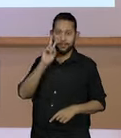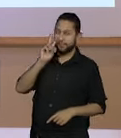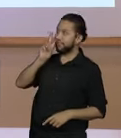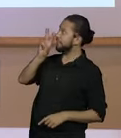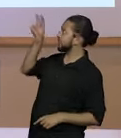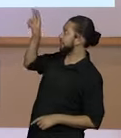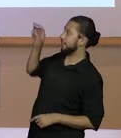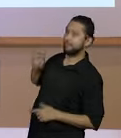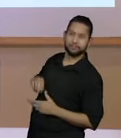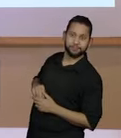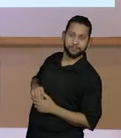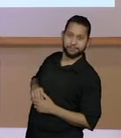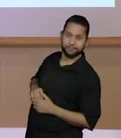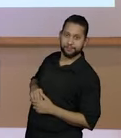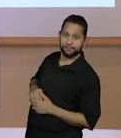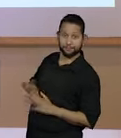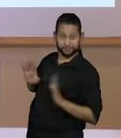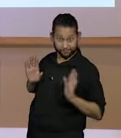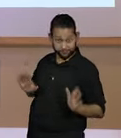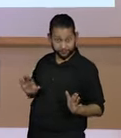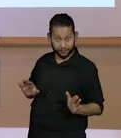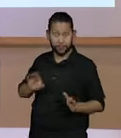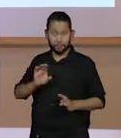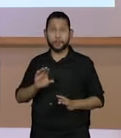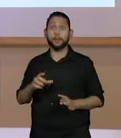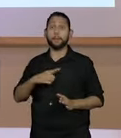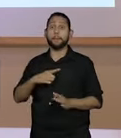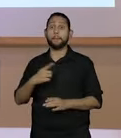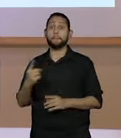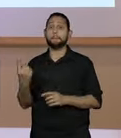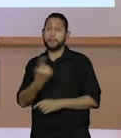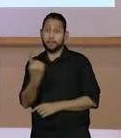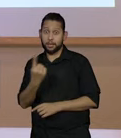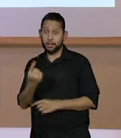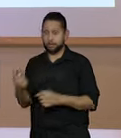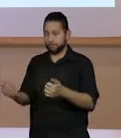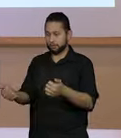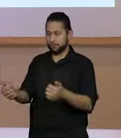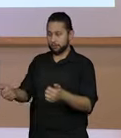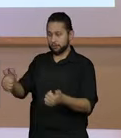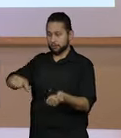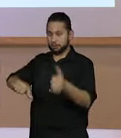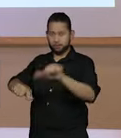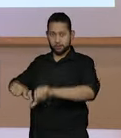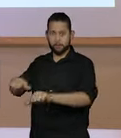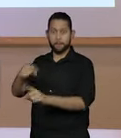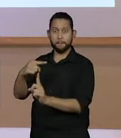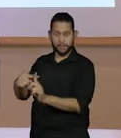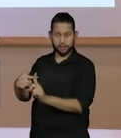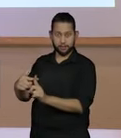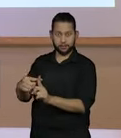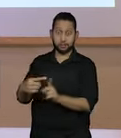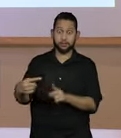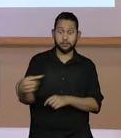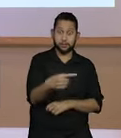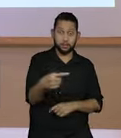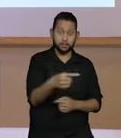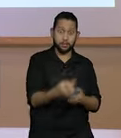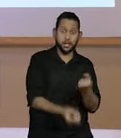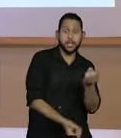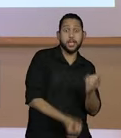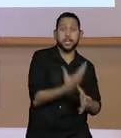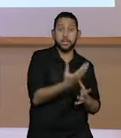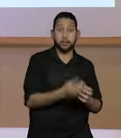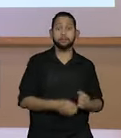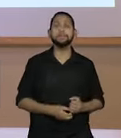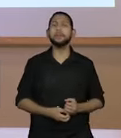sulfato de sódio. Pergunto, essa estrutura está balanceada? Vamos pensar. Pensar